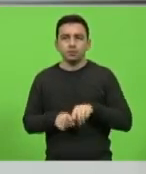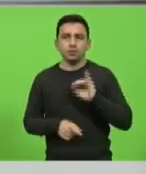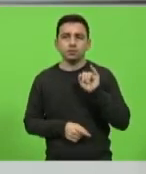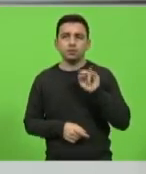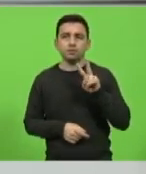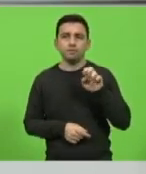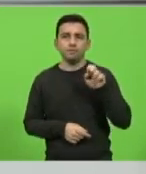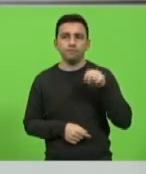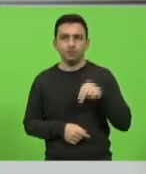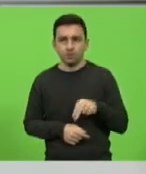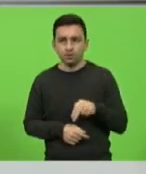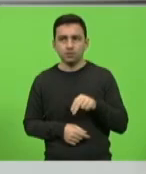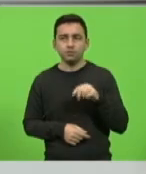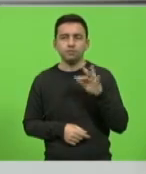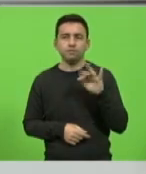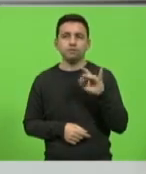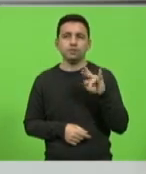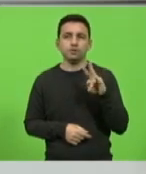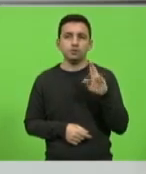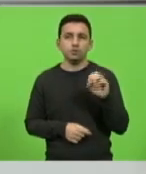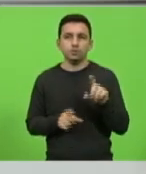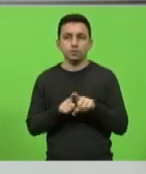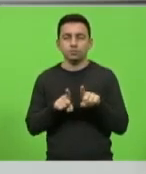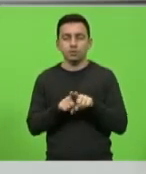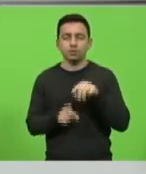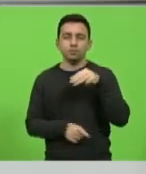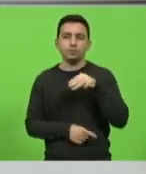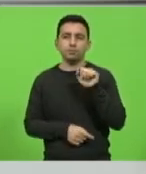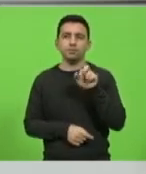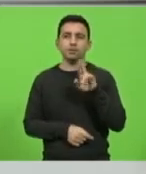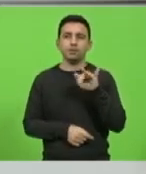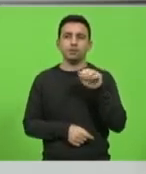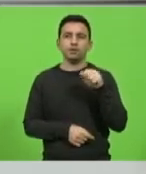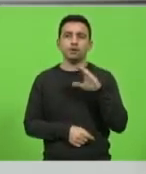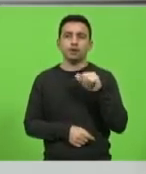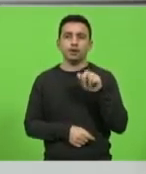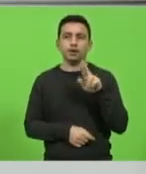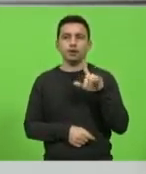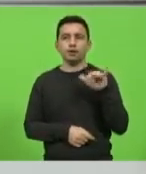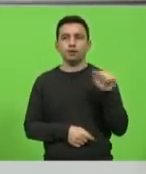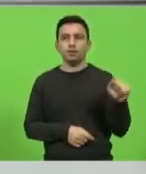Cerqueira Souza Filho e a doutora Miriam Carla Pereira.